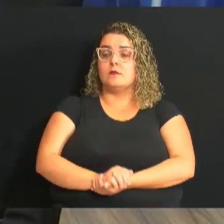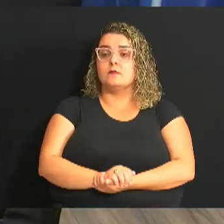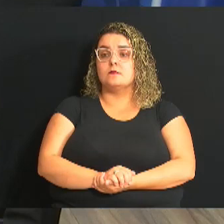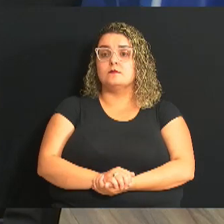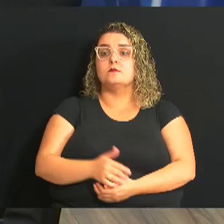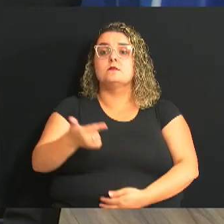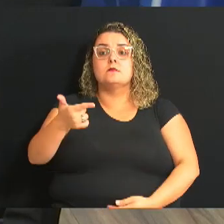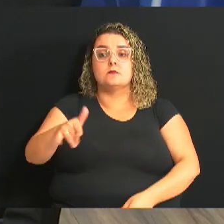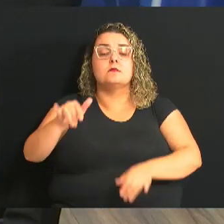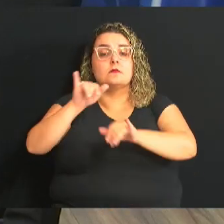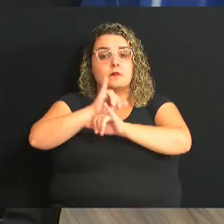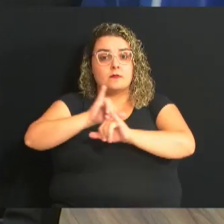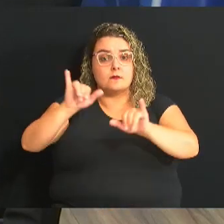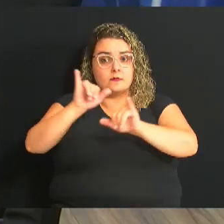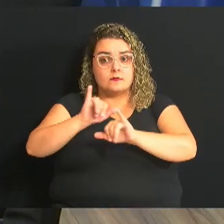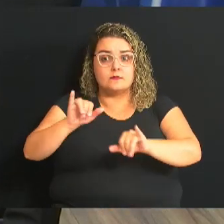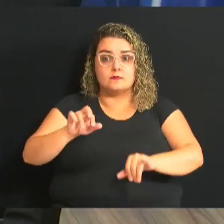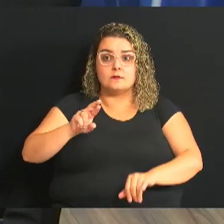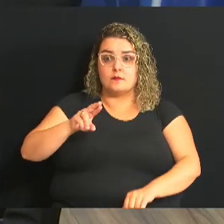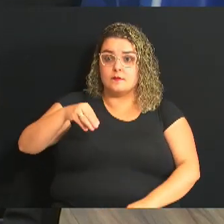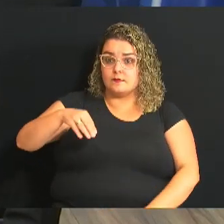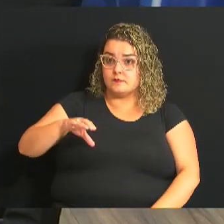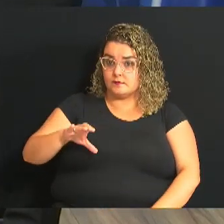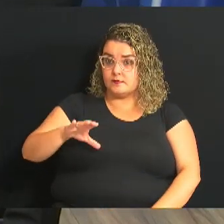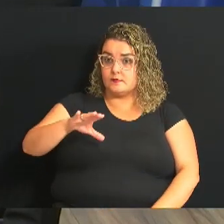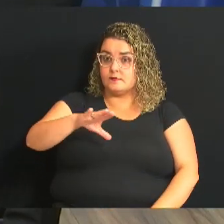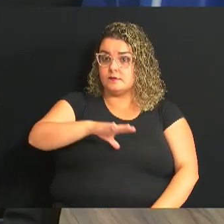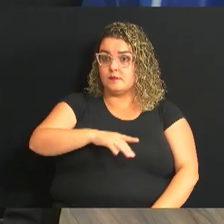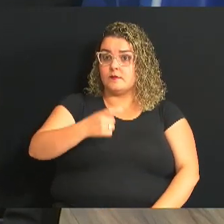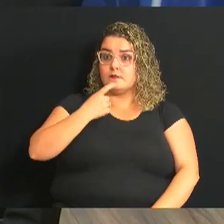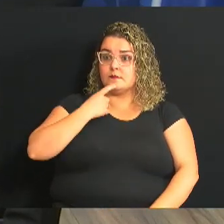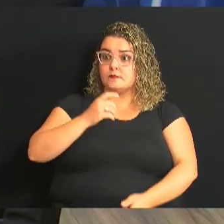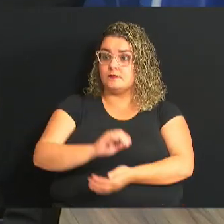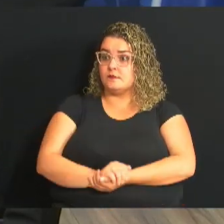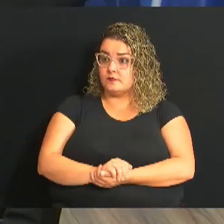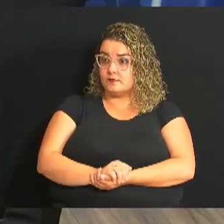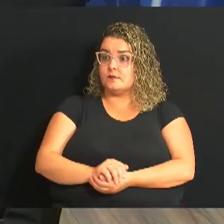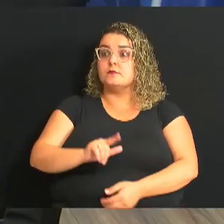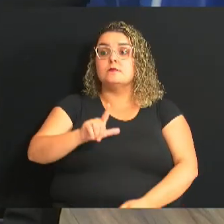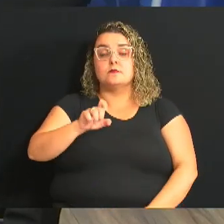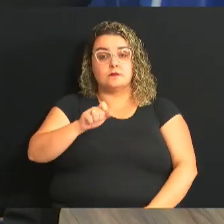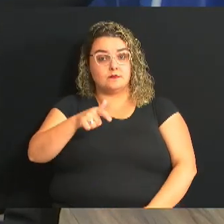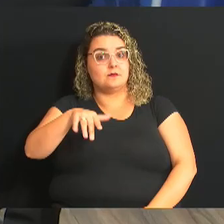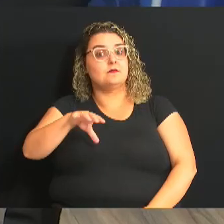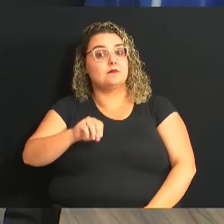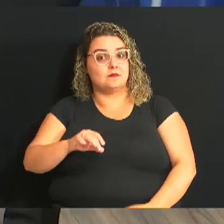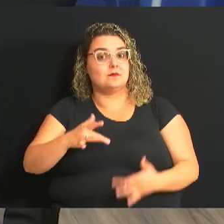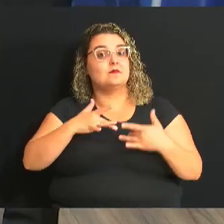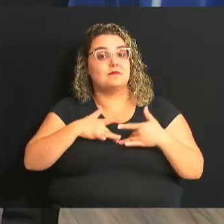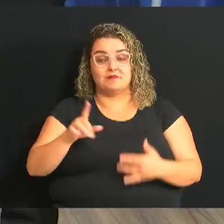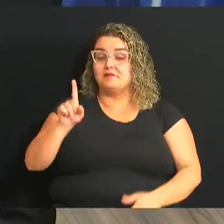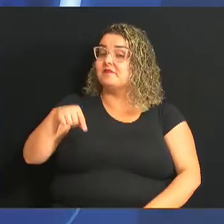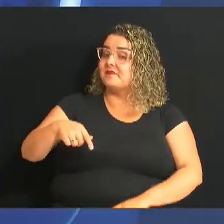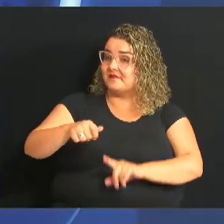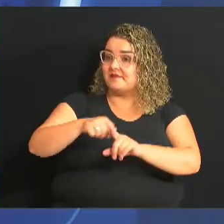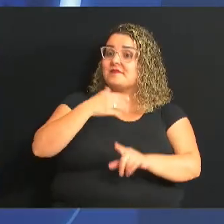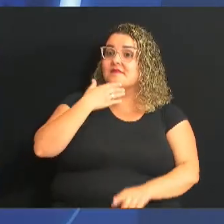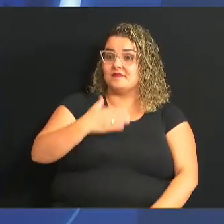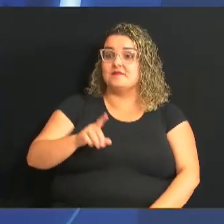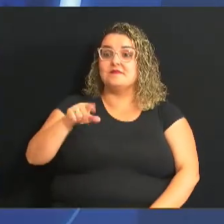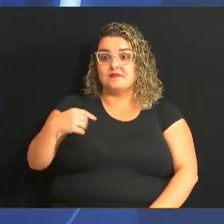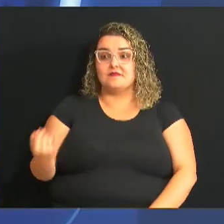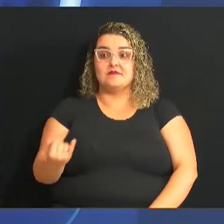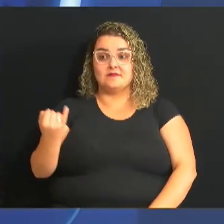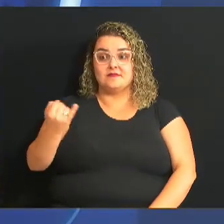as notícias da Metrópole de Campinas, agora falando sobre o Leão Solidário. Sempre dezembro é esse mês muito importante. Por isso, a